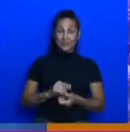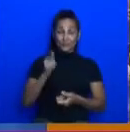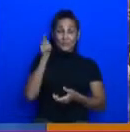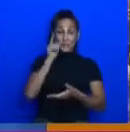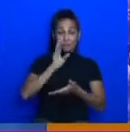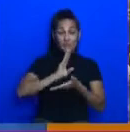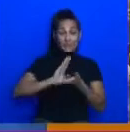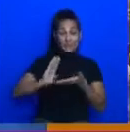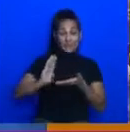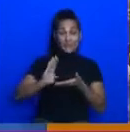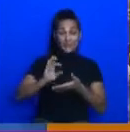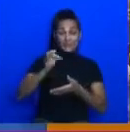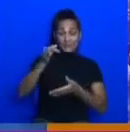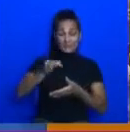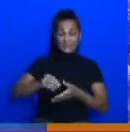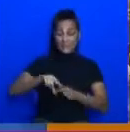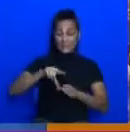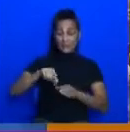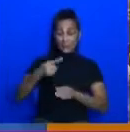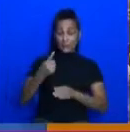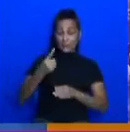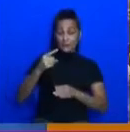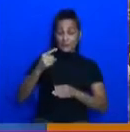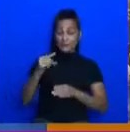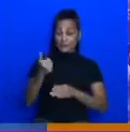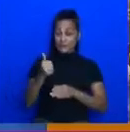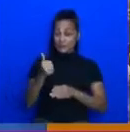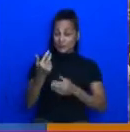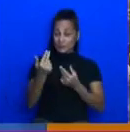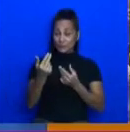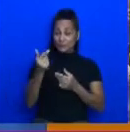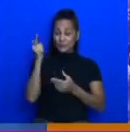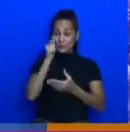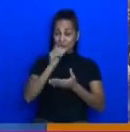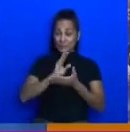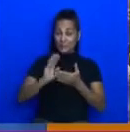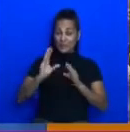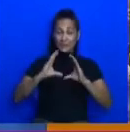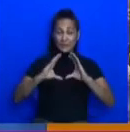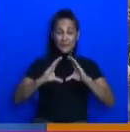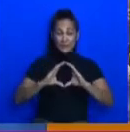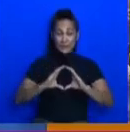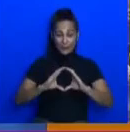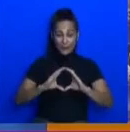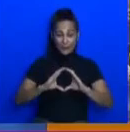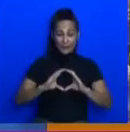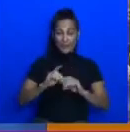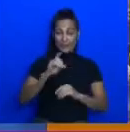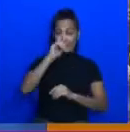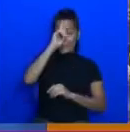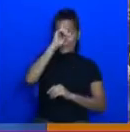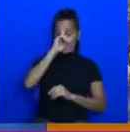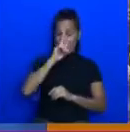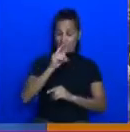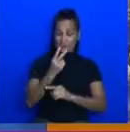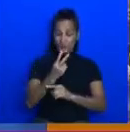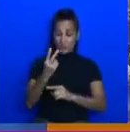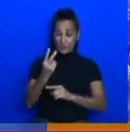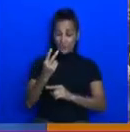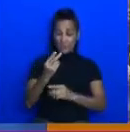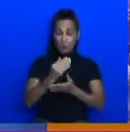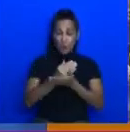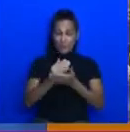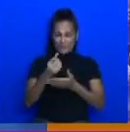Você ganha prêmio com 11 acertos. Bola amarela 22. Amarela 22. Já a partir de